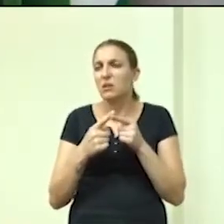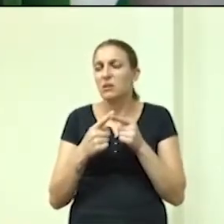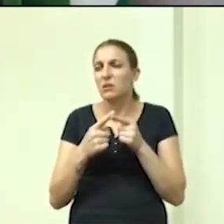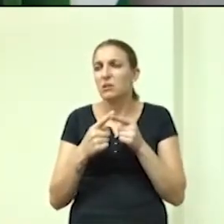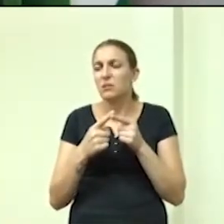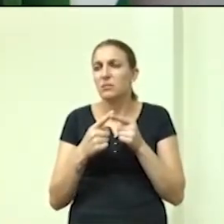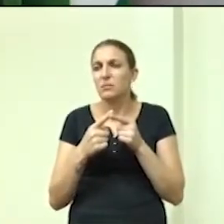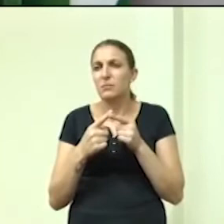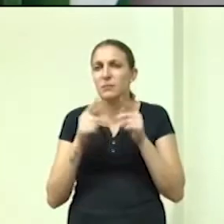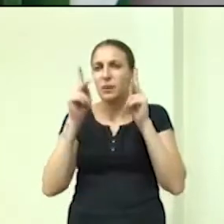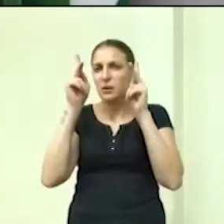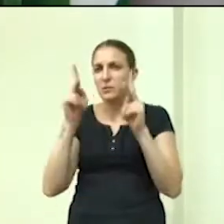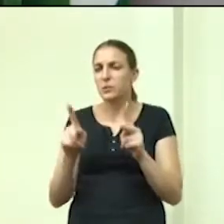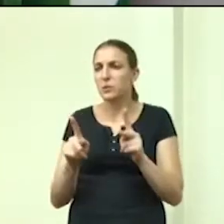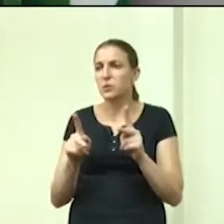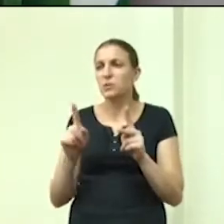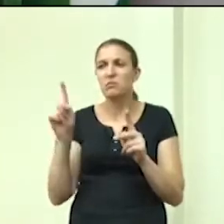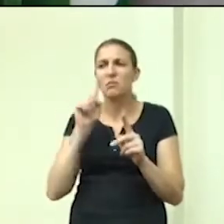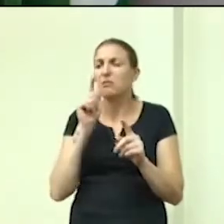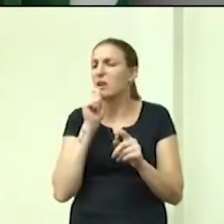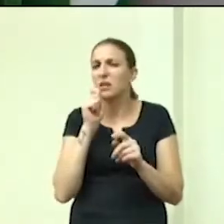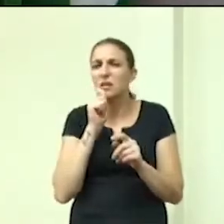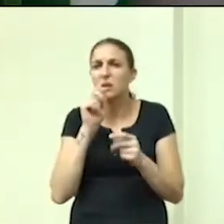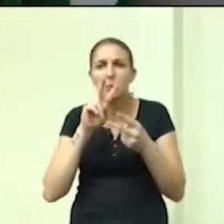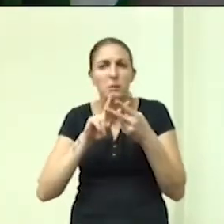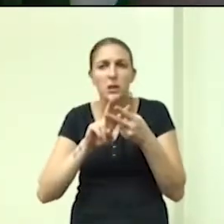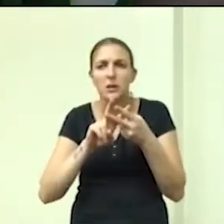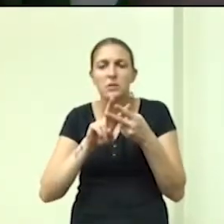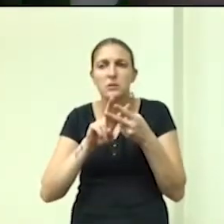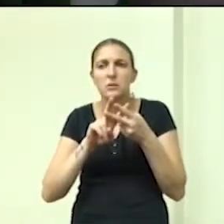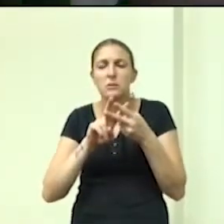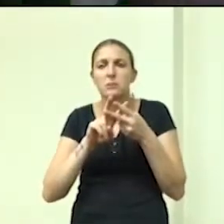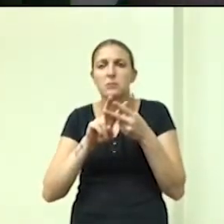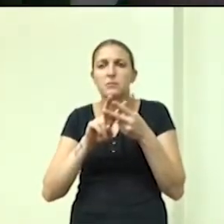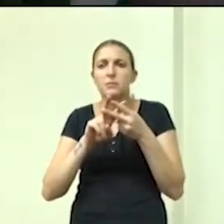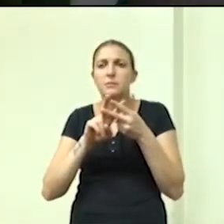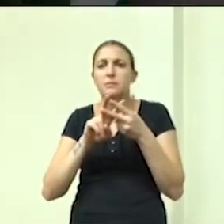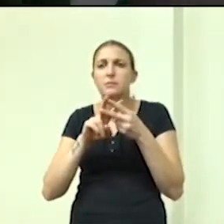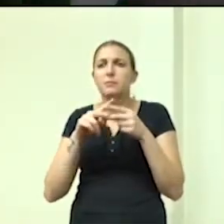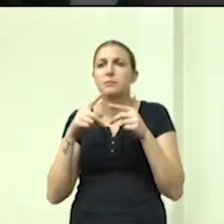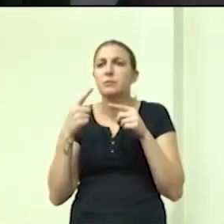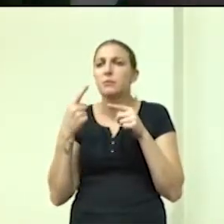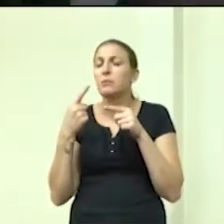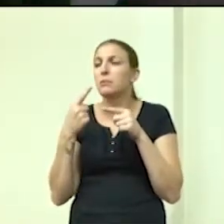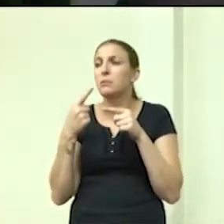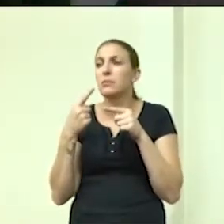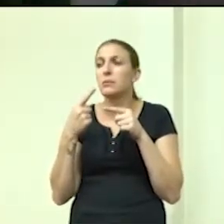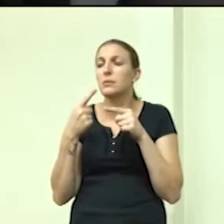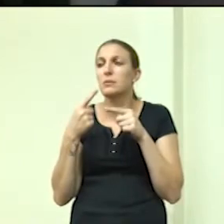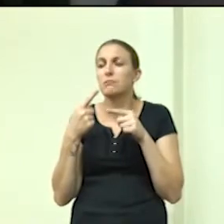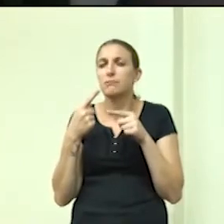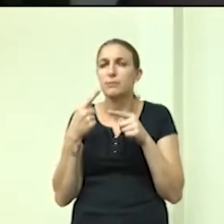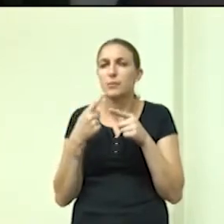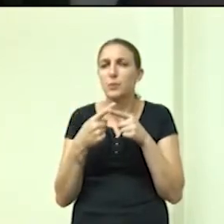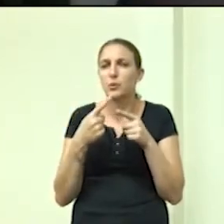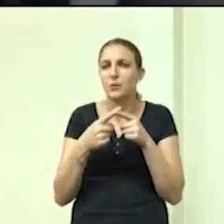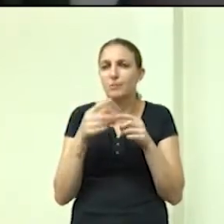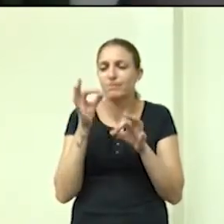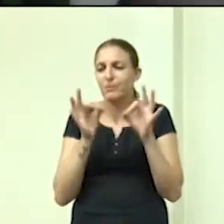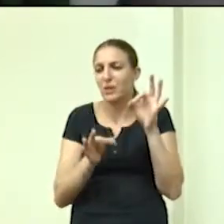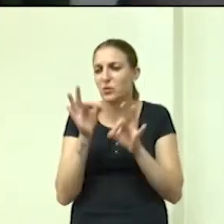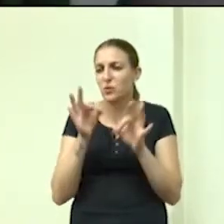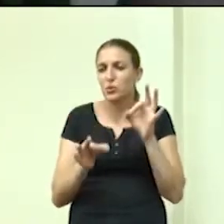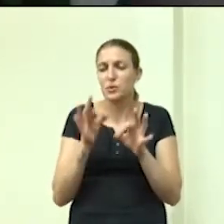muito lenta, e a gente está vendo a questão do nosso presidente, que estava debochando com a justiça, está preso, não sei até quando que vai ficar lá, e